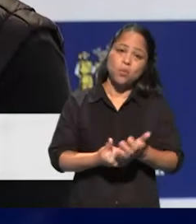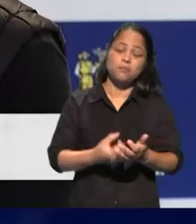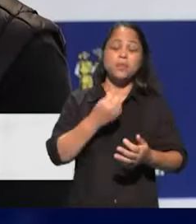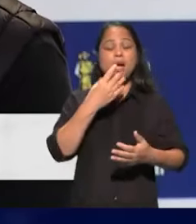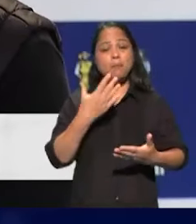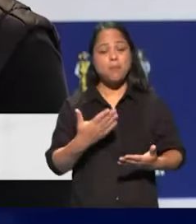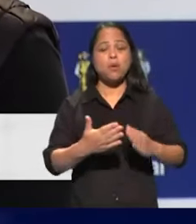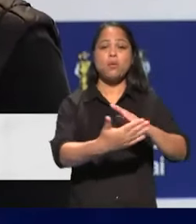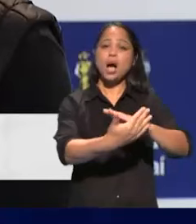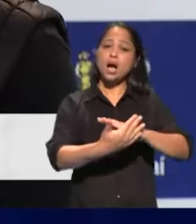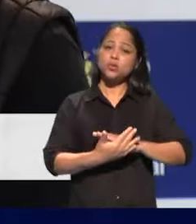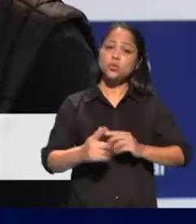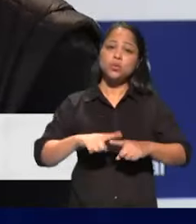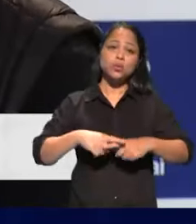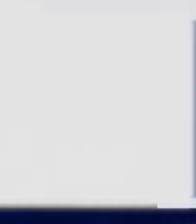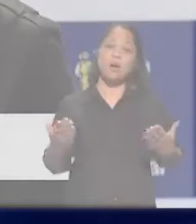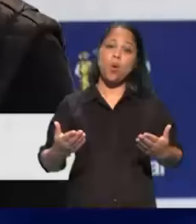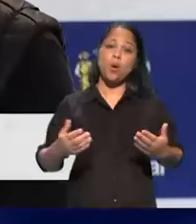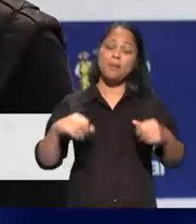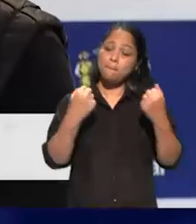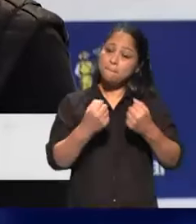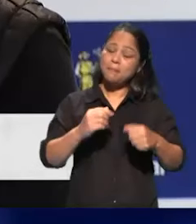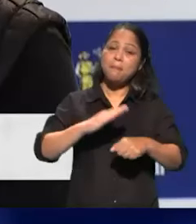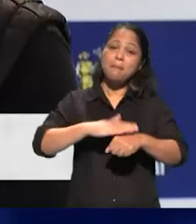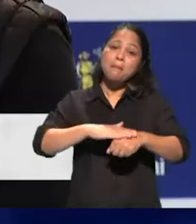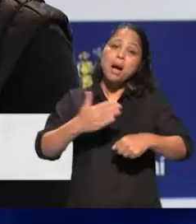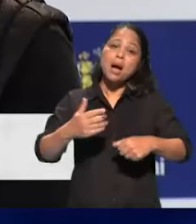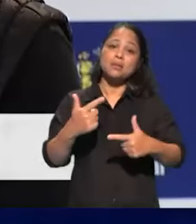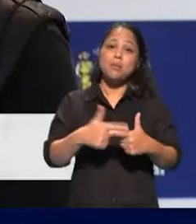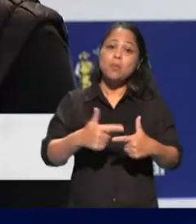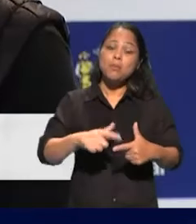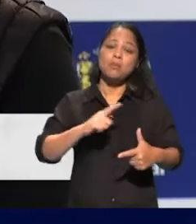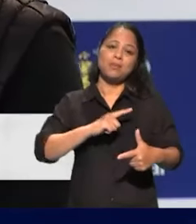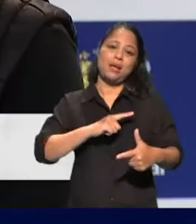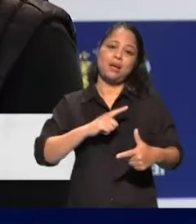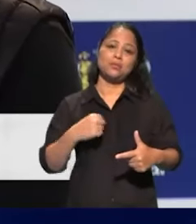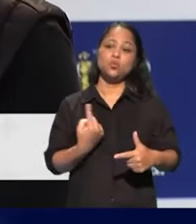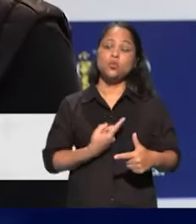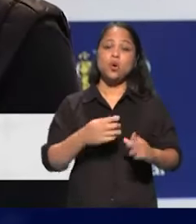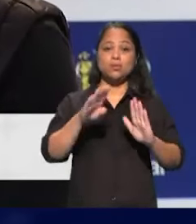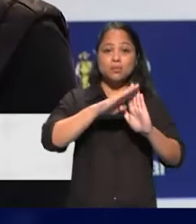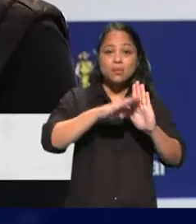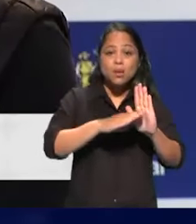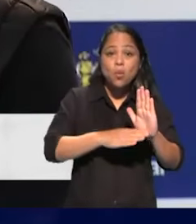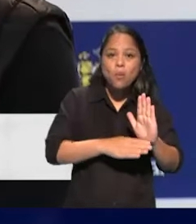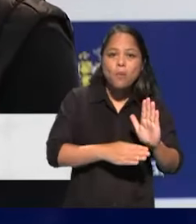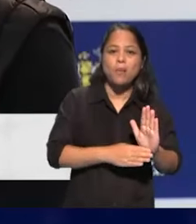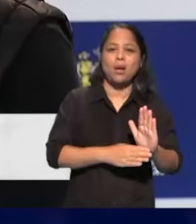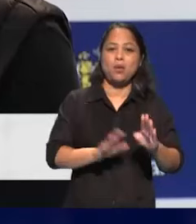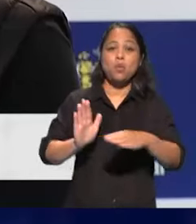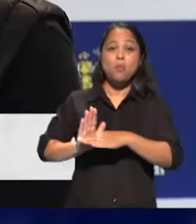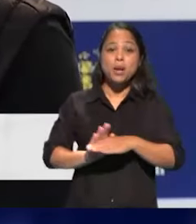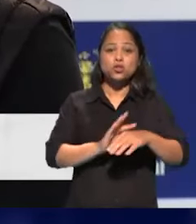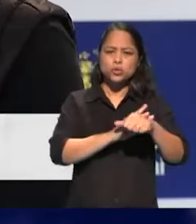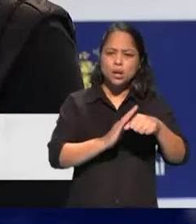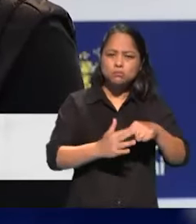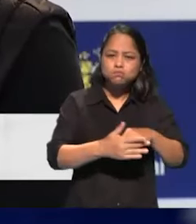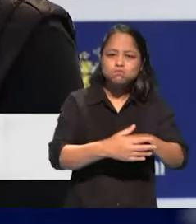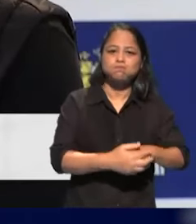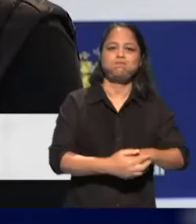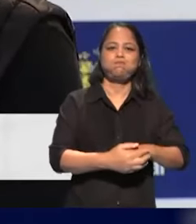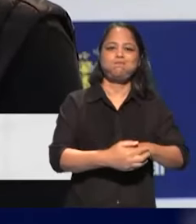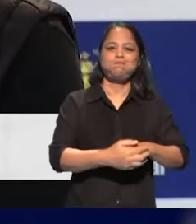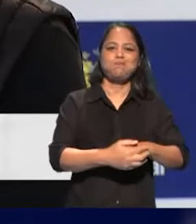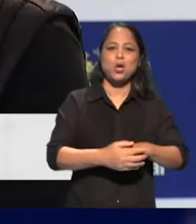mas infelizmente ele não resolve todos os problemas nós temos aqui um plano de contingência muito pesado de corte de